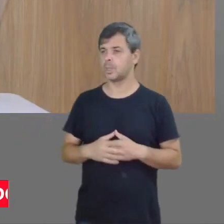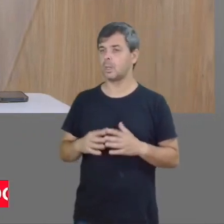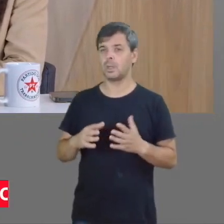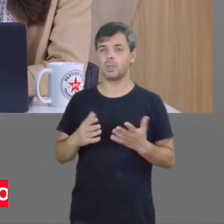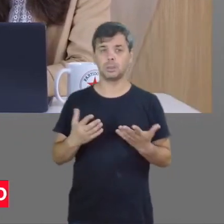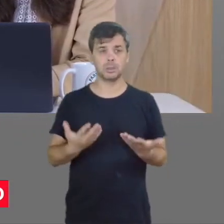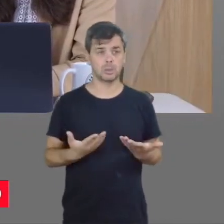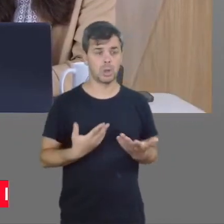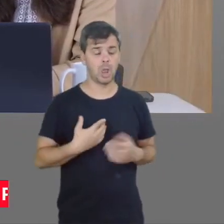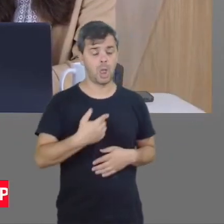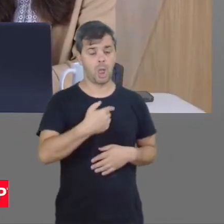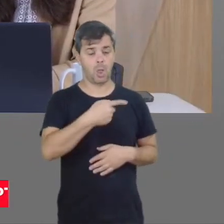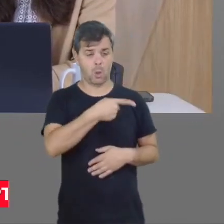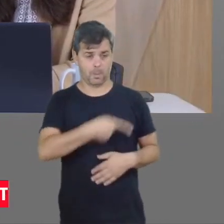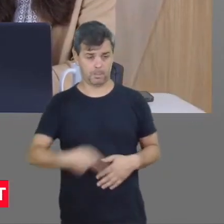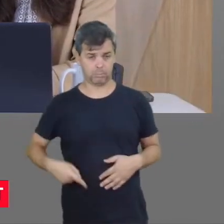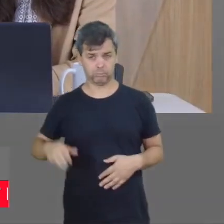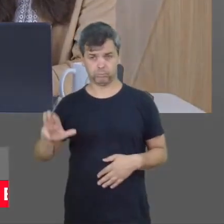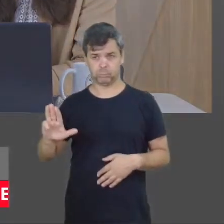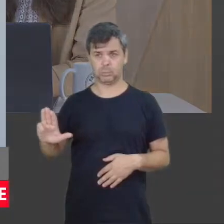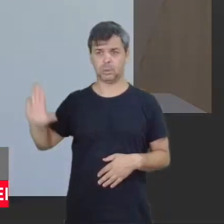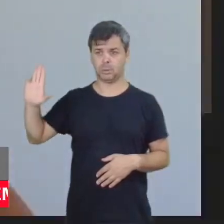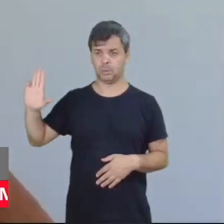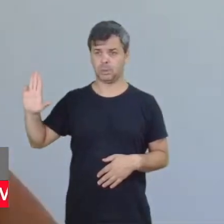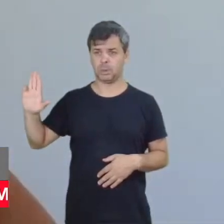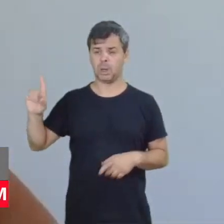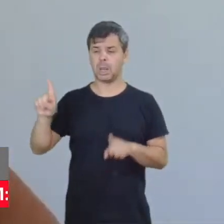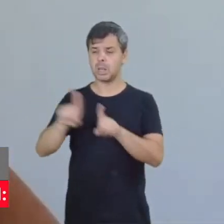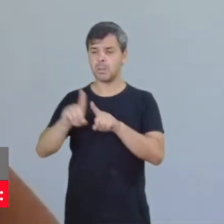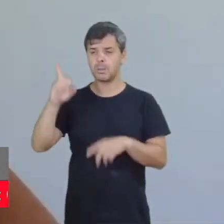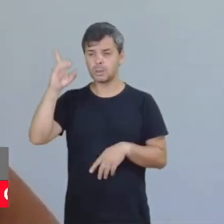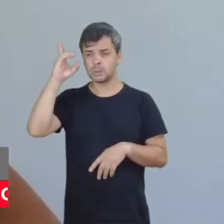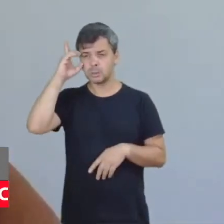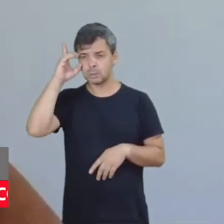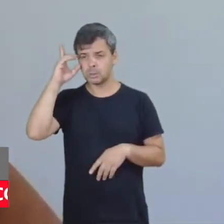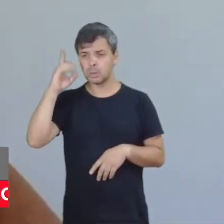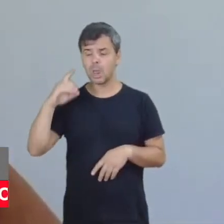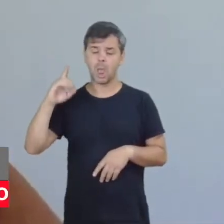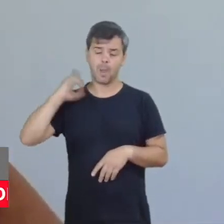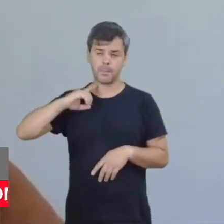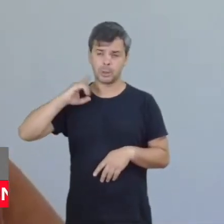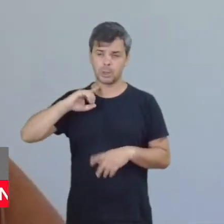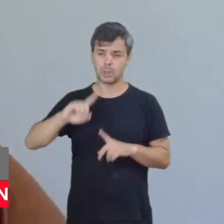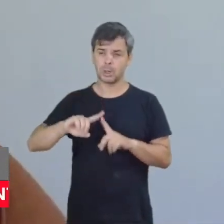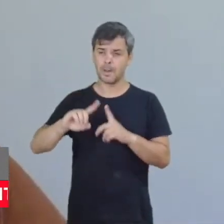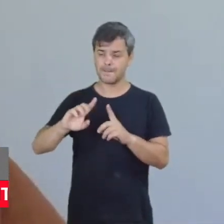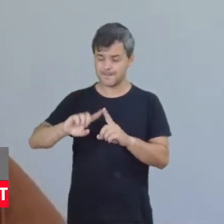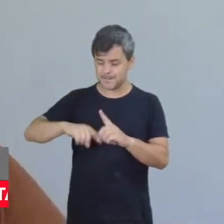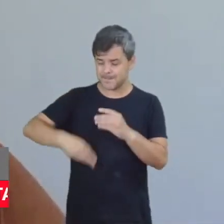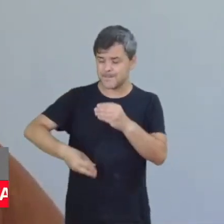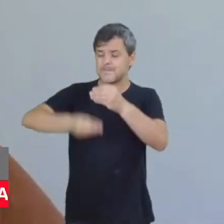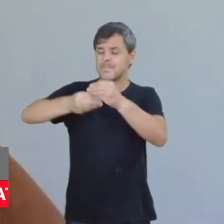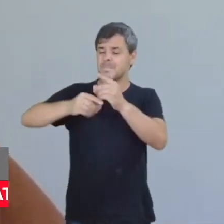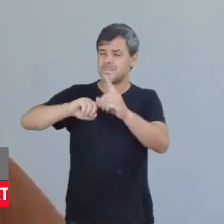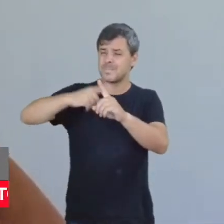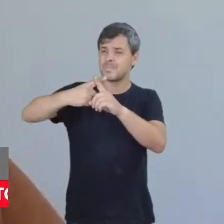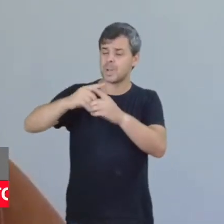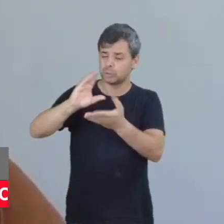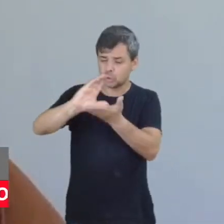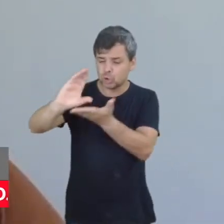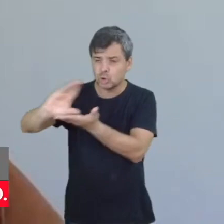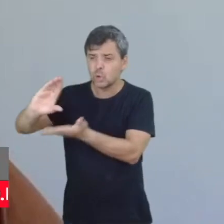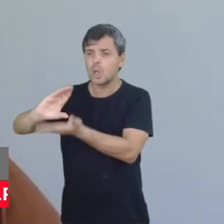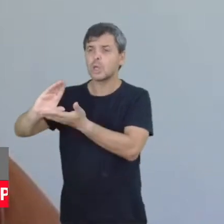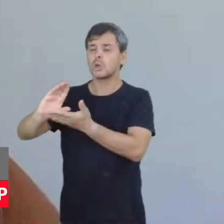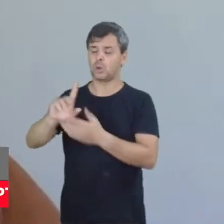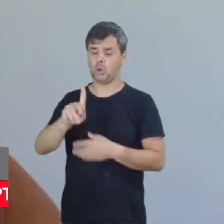Olha, o presidente Lula, a presidenta Dilma investiram muito. Minas Gerais foi um dos estados que mais recebeu investimentos